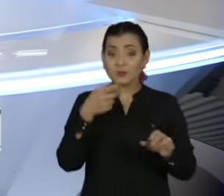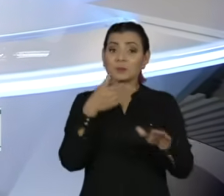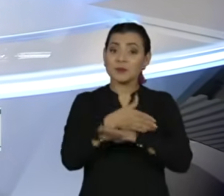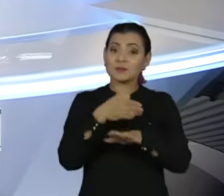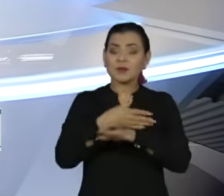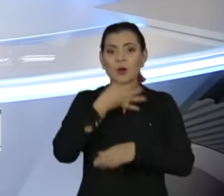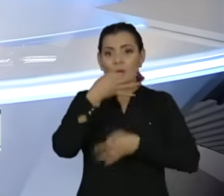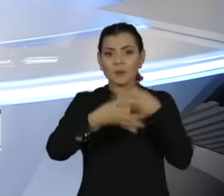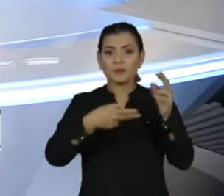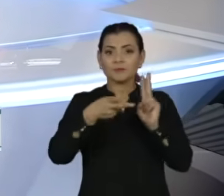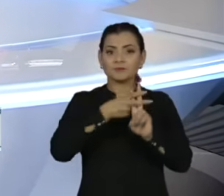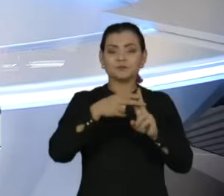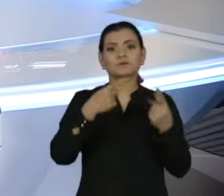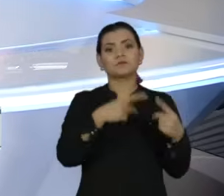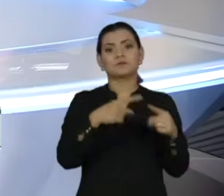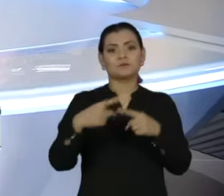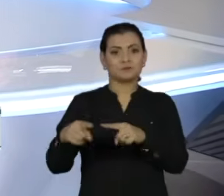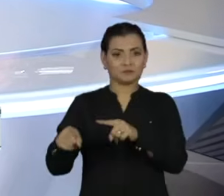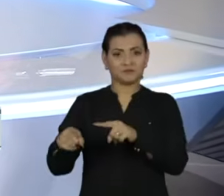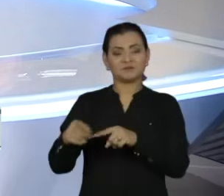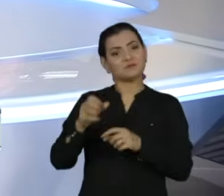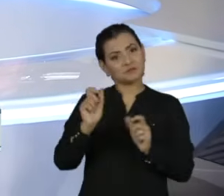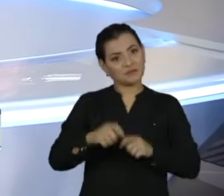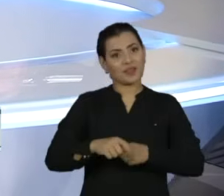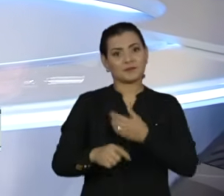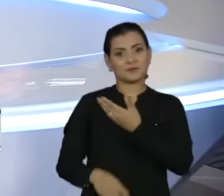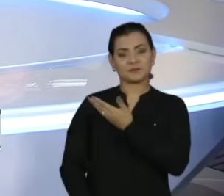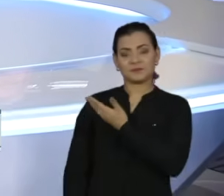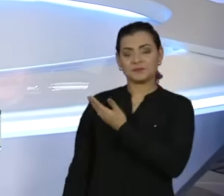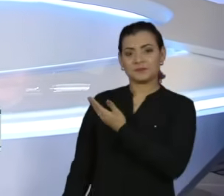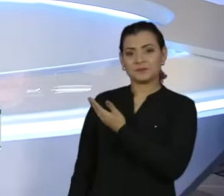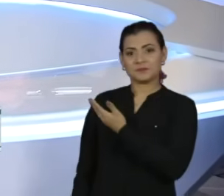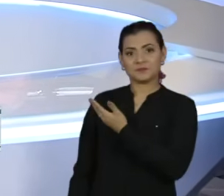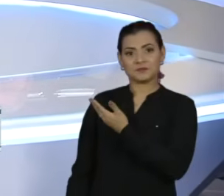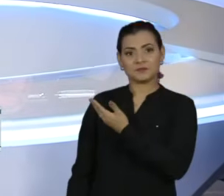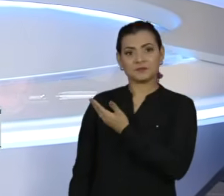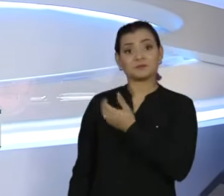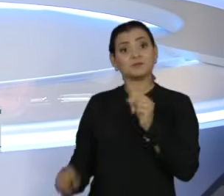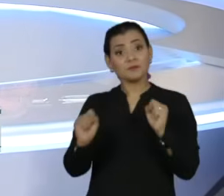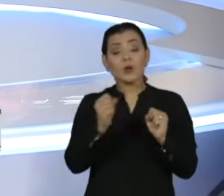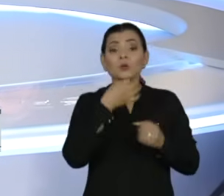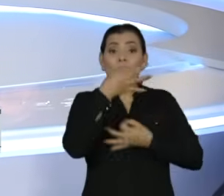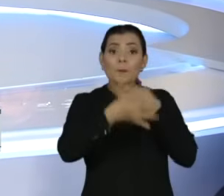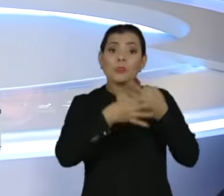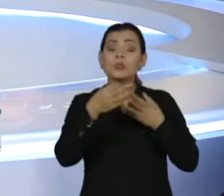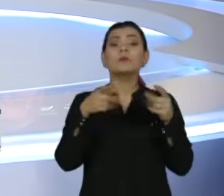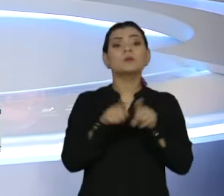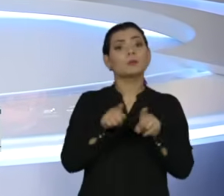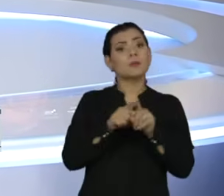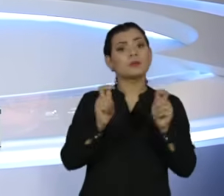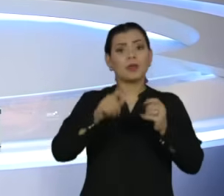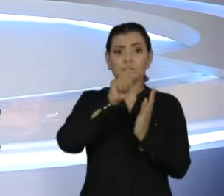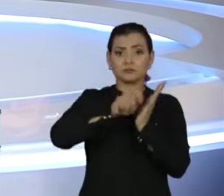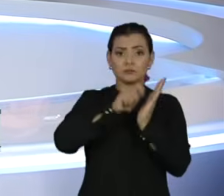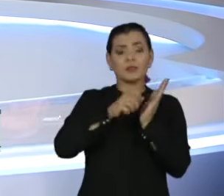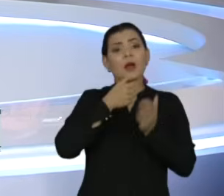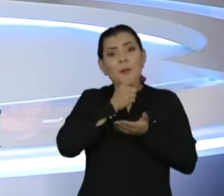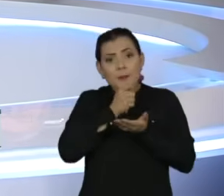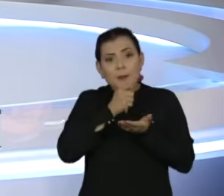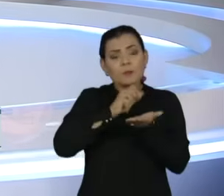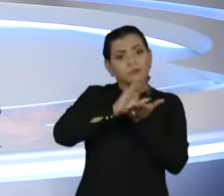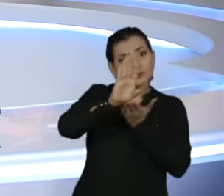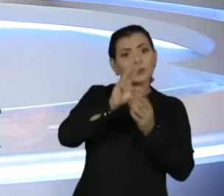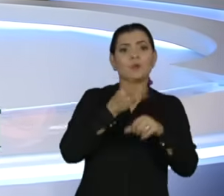perguntas, comentários, é só utilizar a hashtag JTCultura pelo Twitter. Também pode mandar para a gente sua mensagem por escrito, áudio ou vídeo